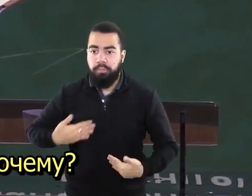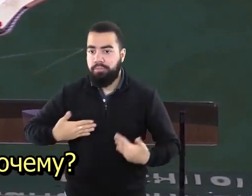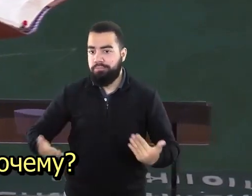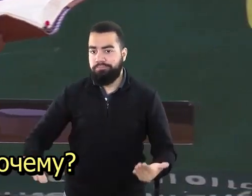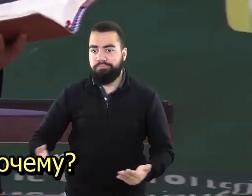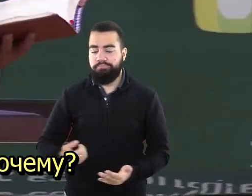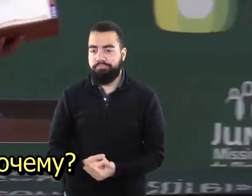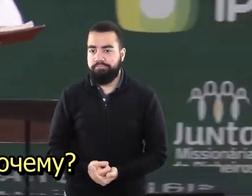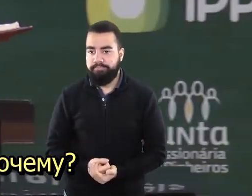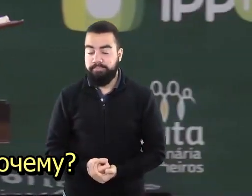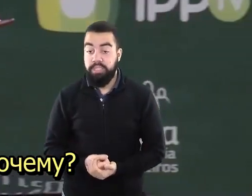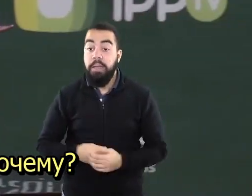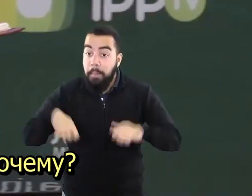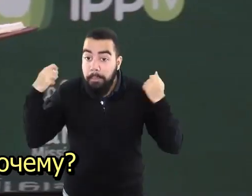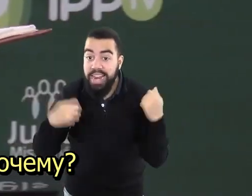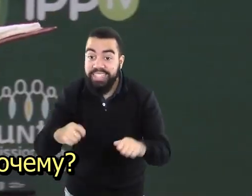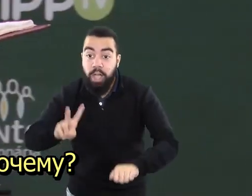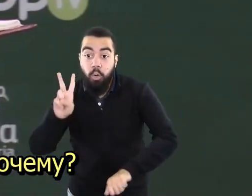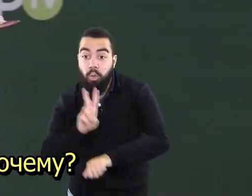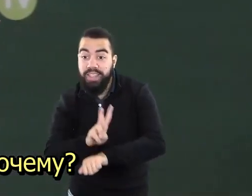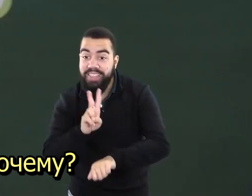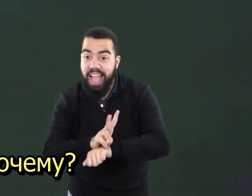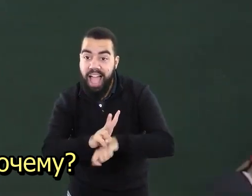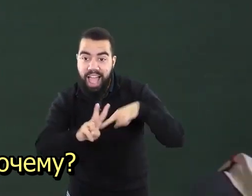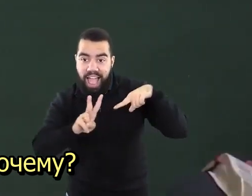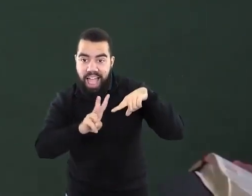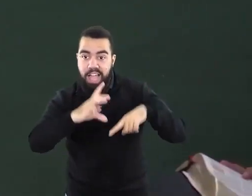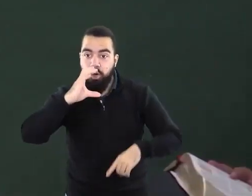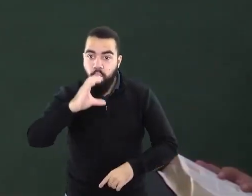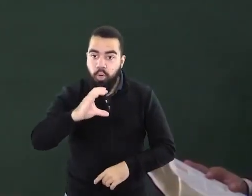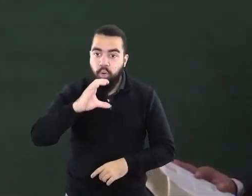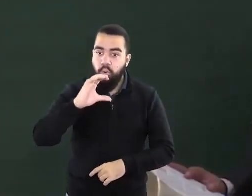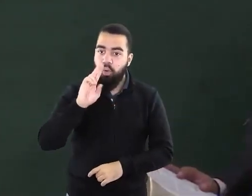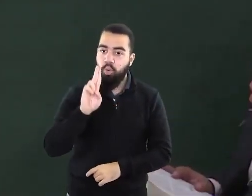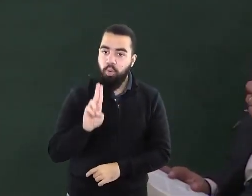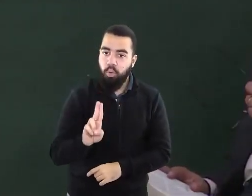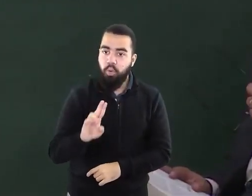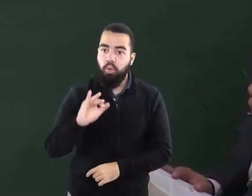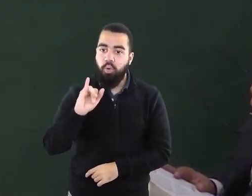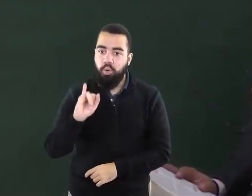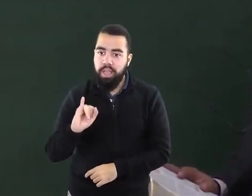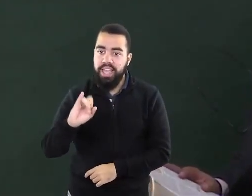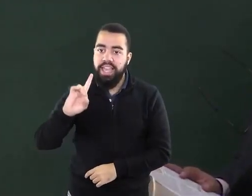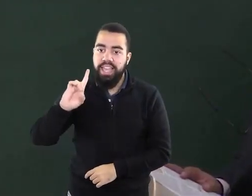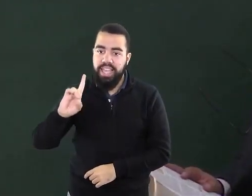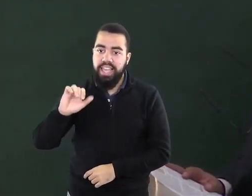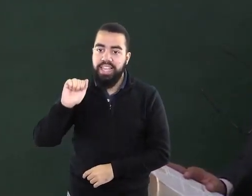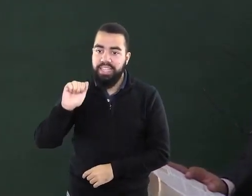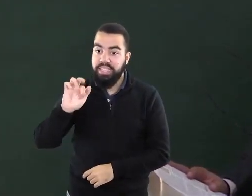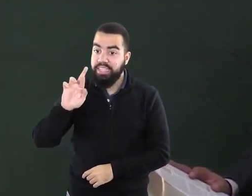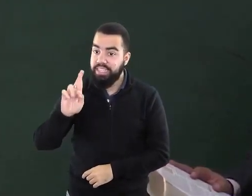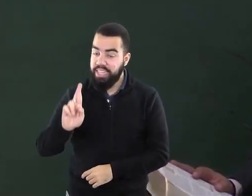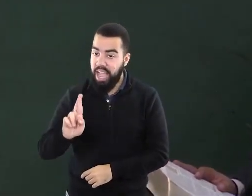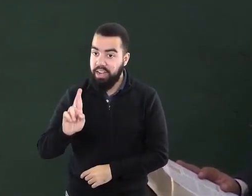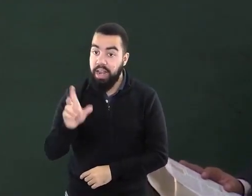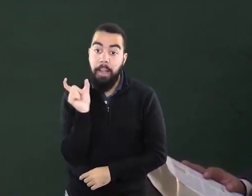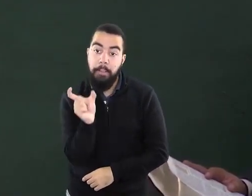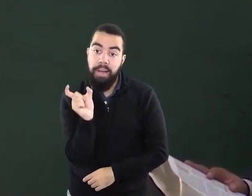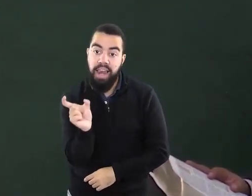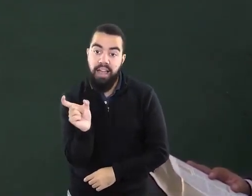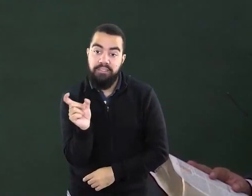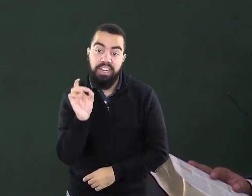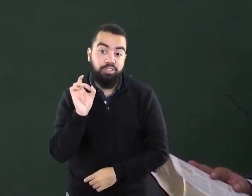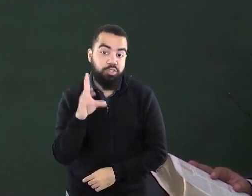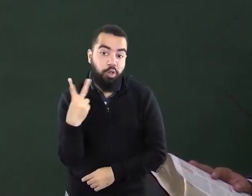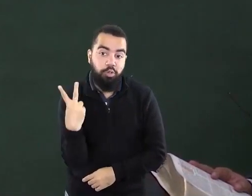palavra cuida aqui é muito preciosa para nós. Sabe por quê? Essa palavra só aparece mais outra vez no Novo Testamento. É aqui